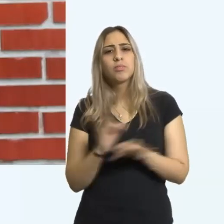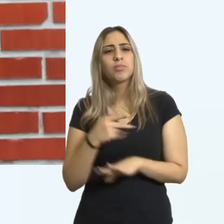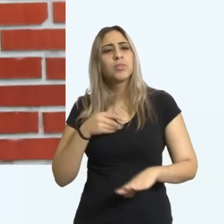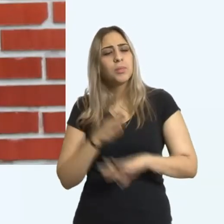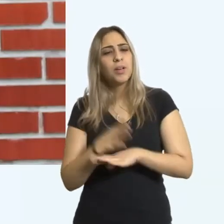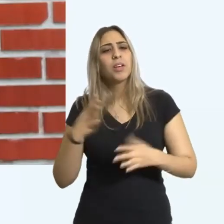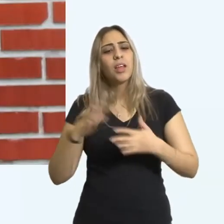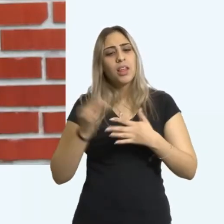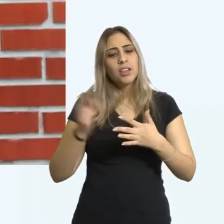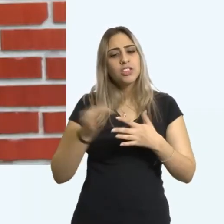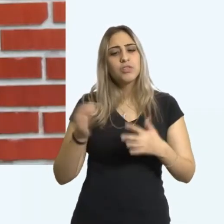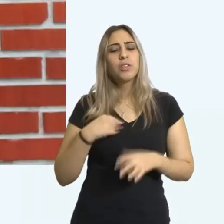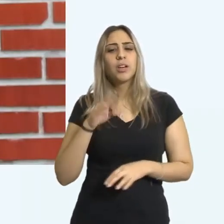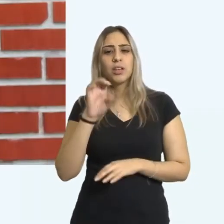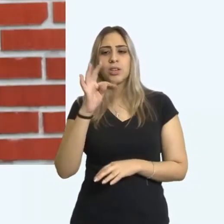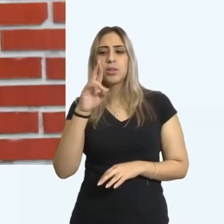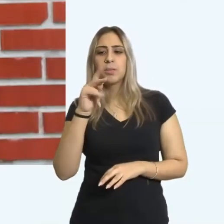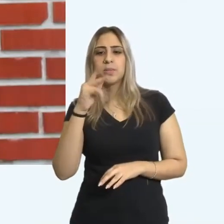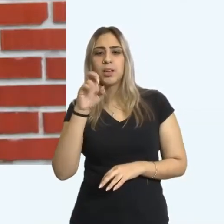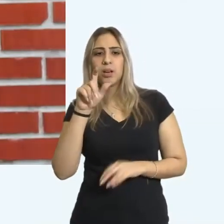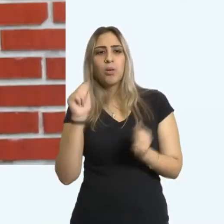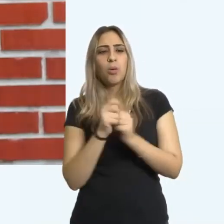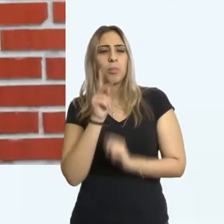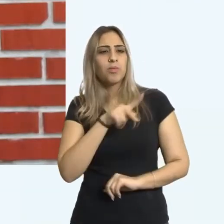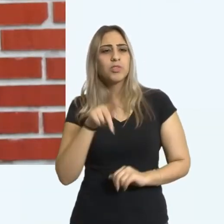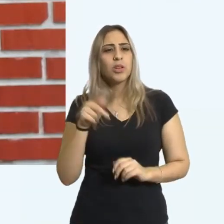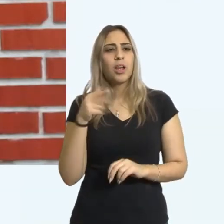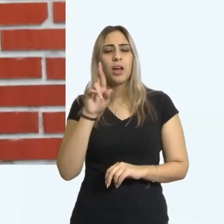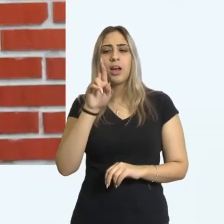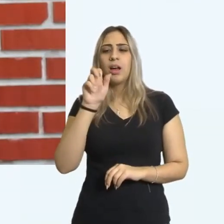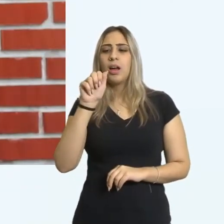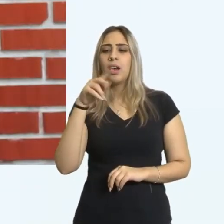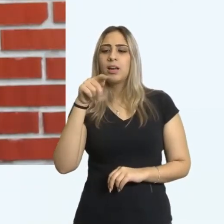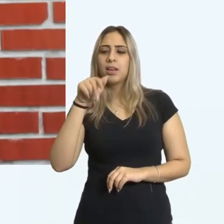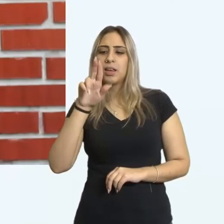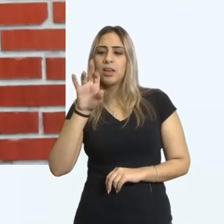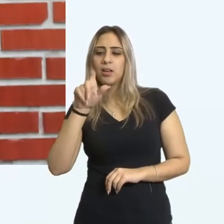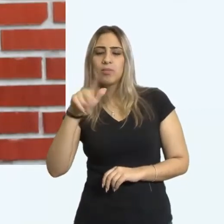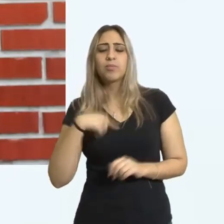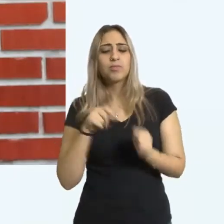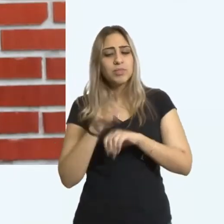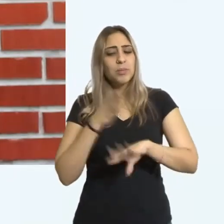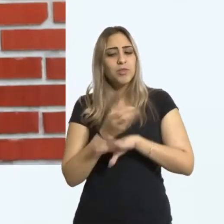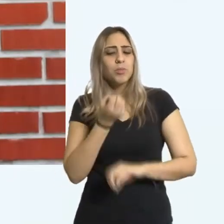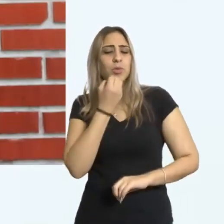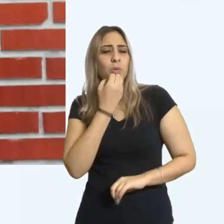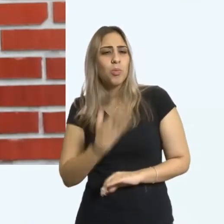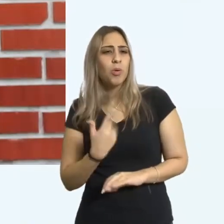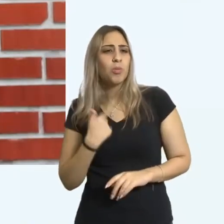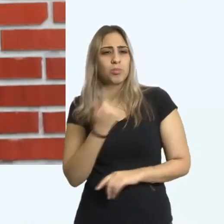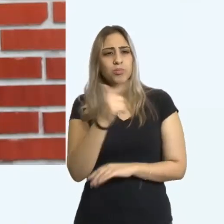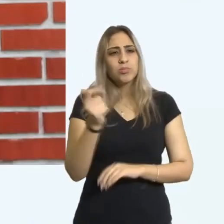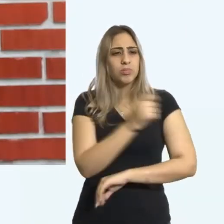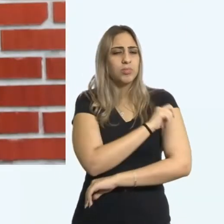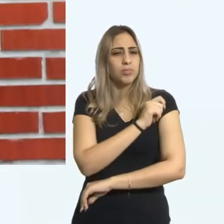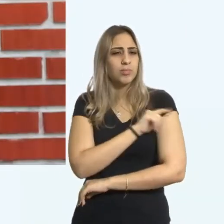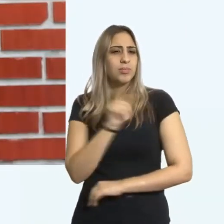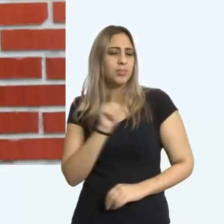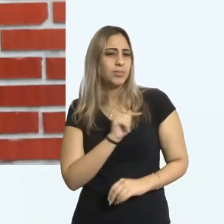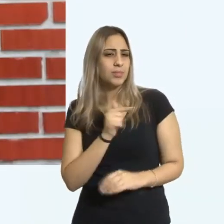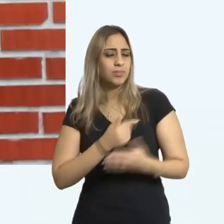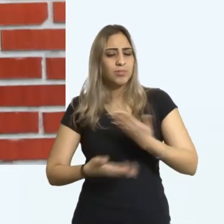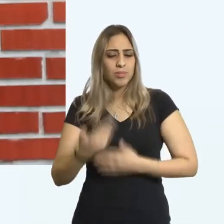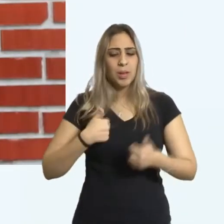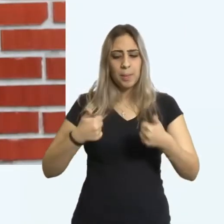parte seletiva tropicais com a professora Raquel fazer parte do coletiva foi muito bom Léo muitos outros alunos tivermos uma